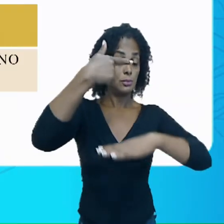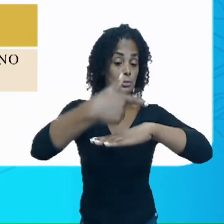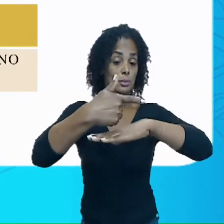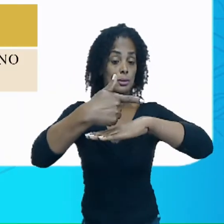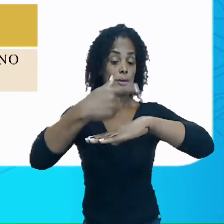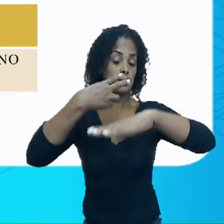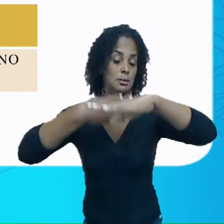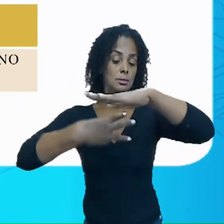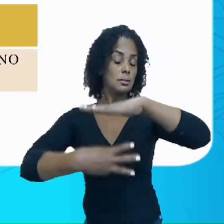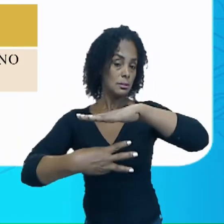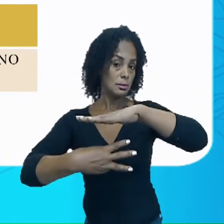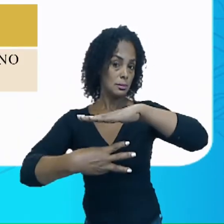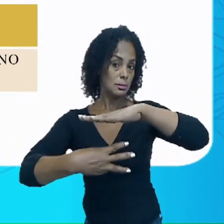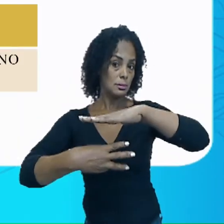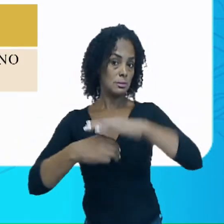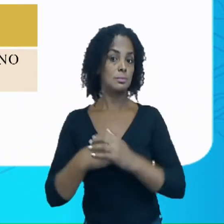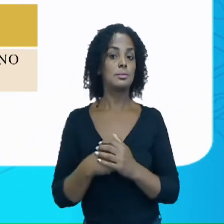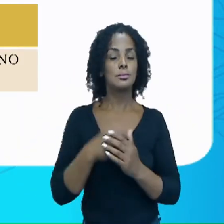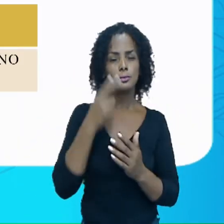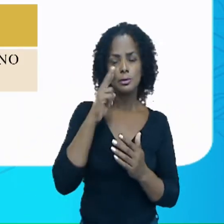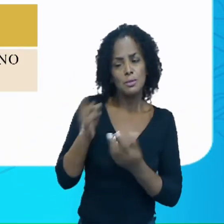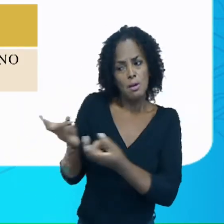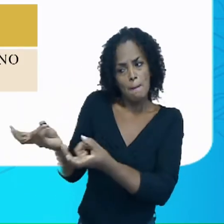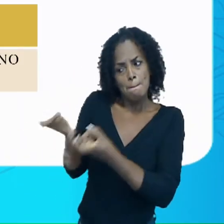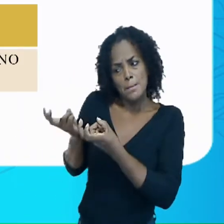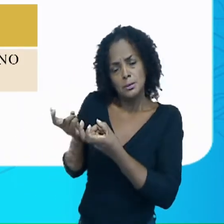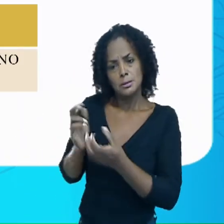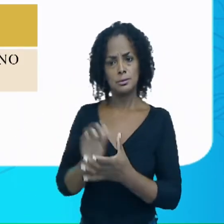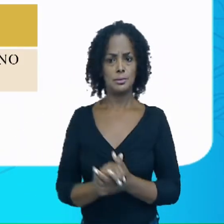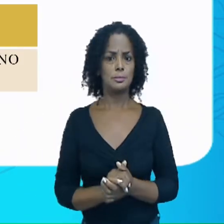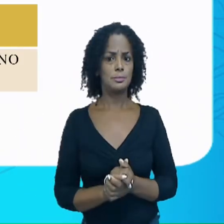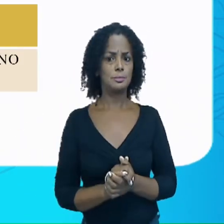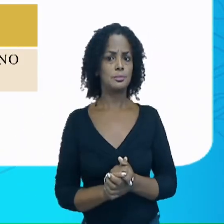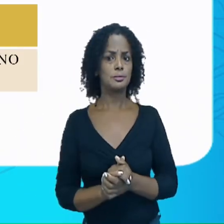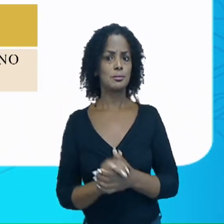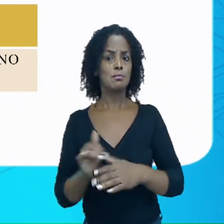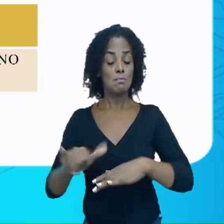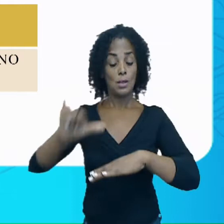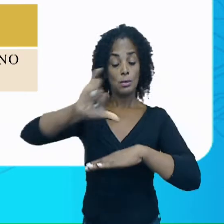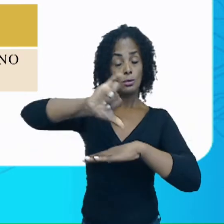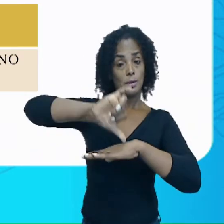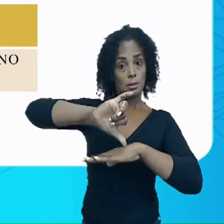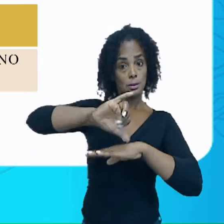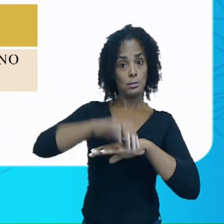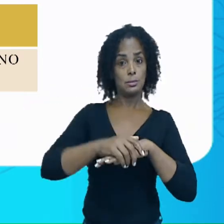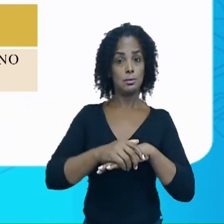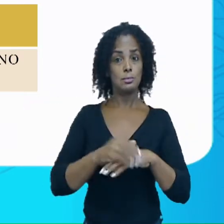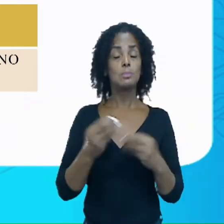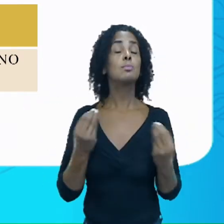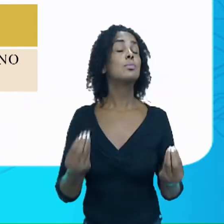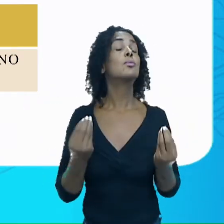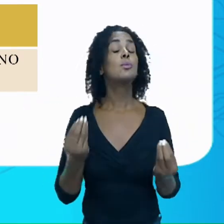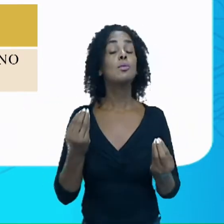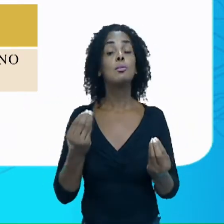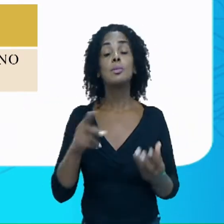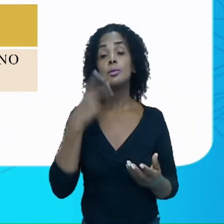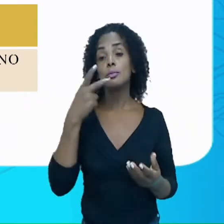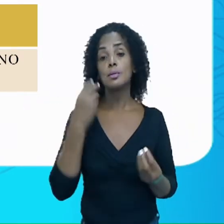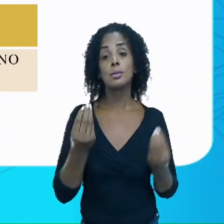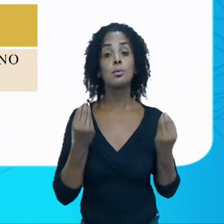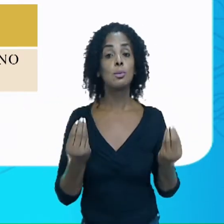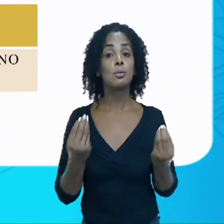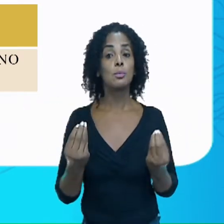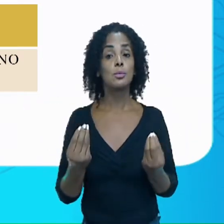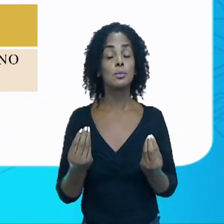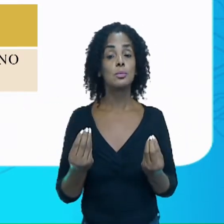2/3. Vamos observar aqui, numerador. Como que eu leio quando tem os números em cima? Eu vou